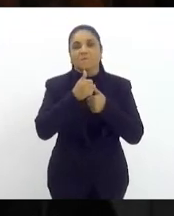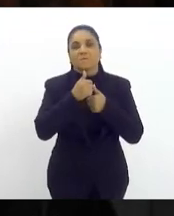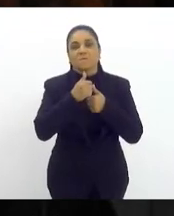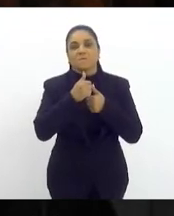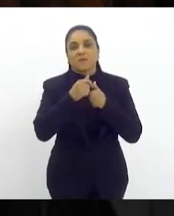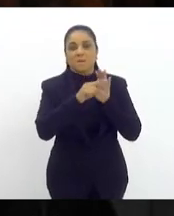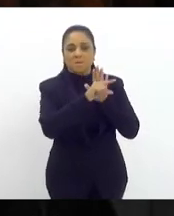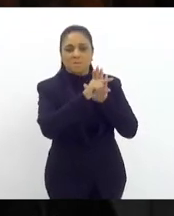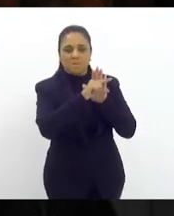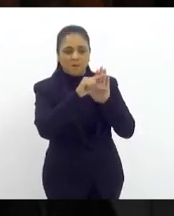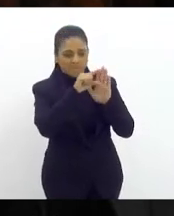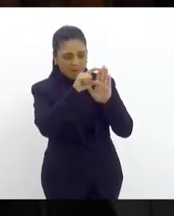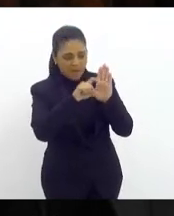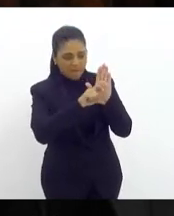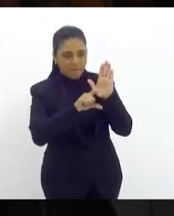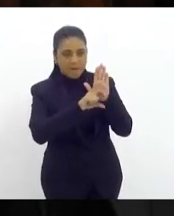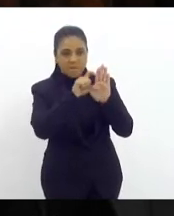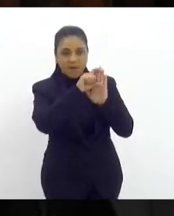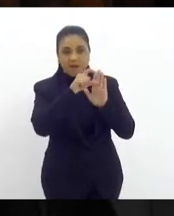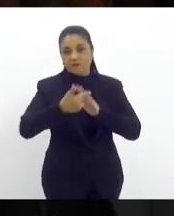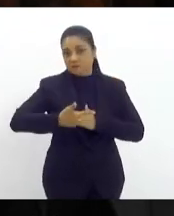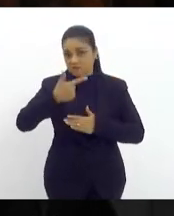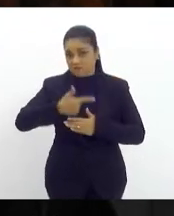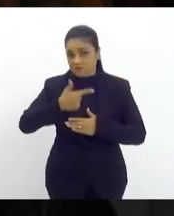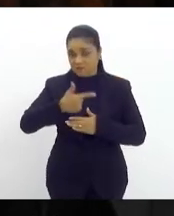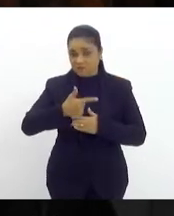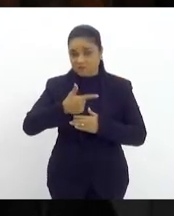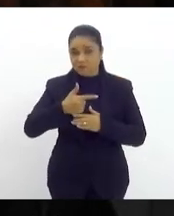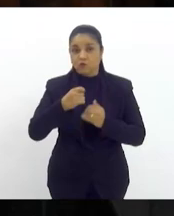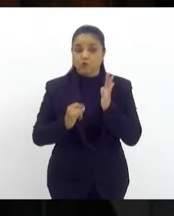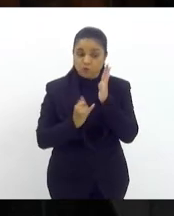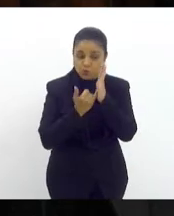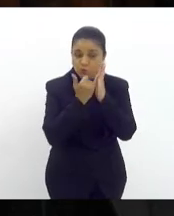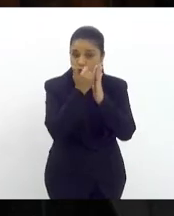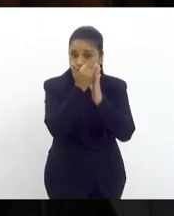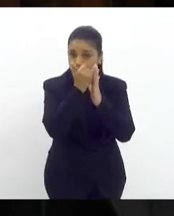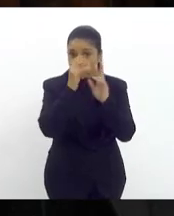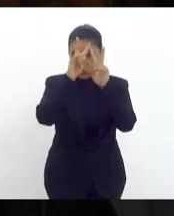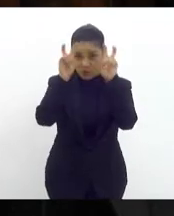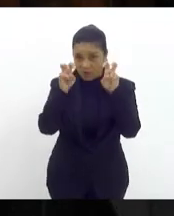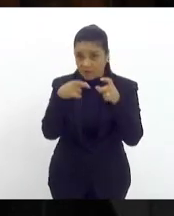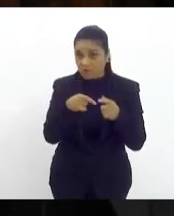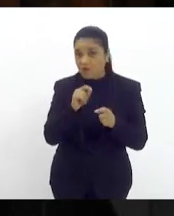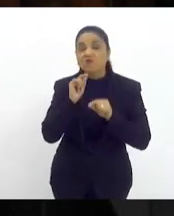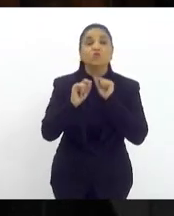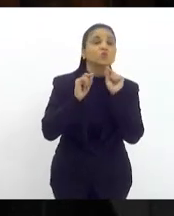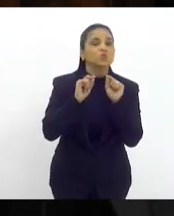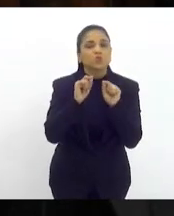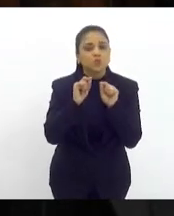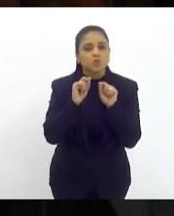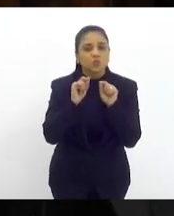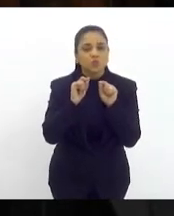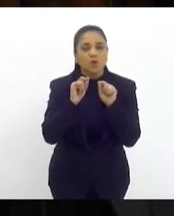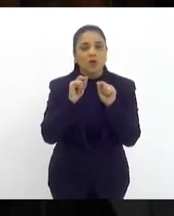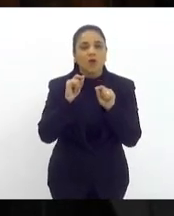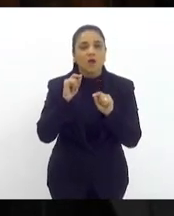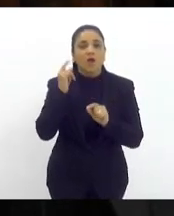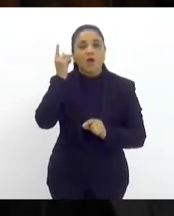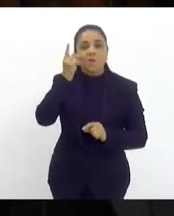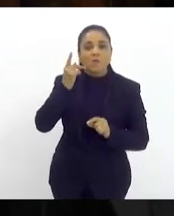segundo sobre a questão dos juros o que que diz a política